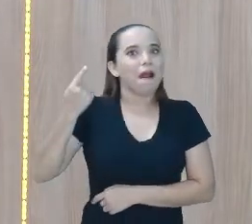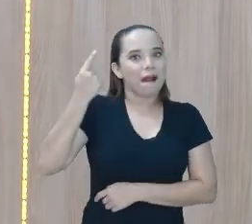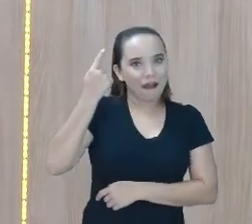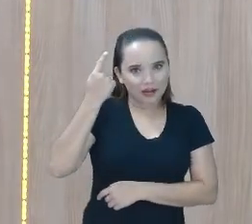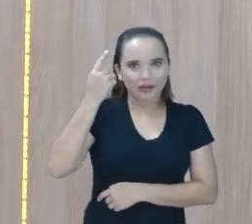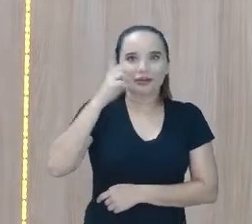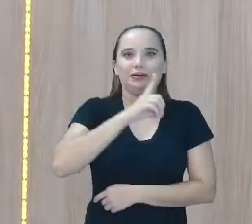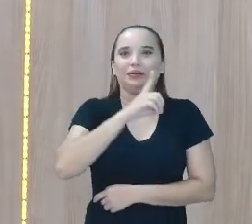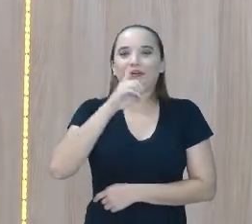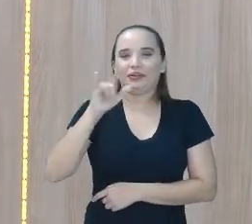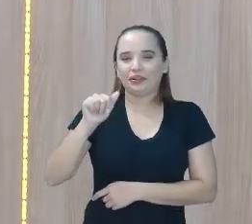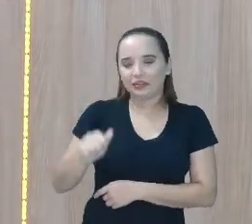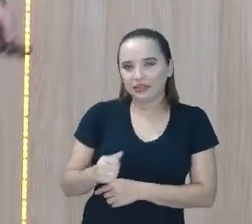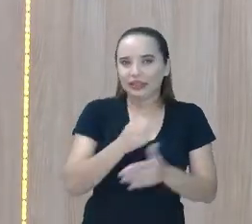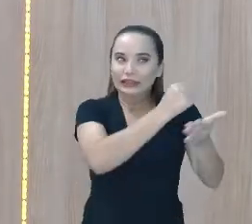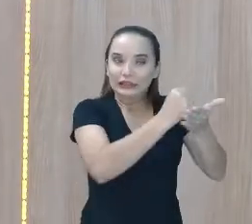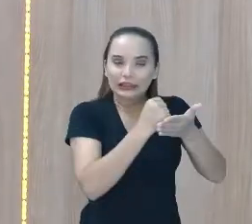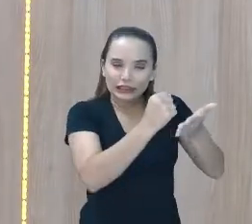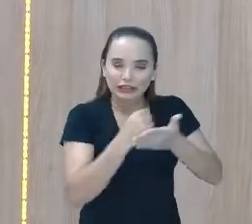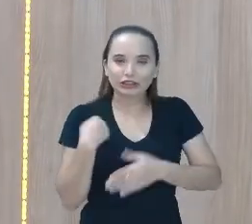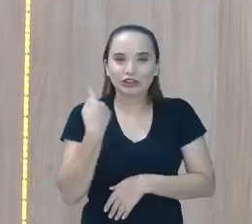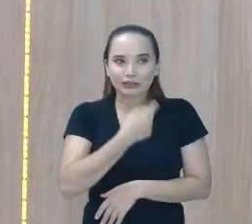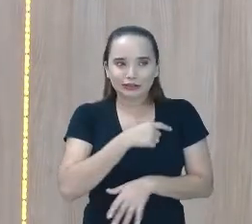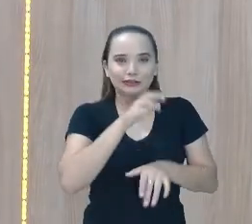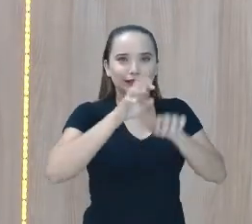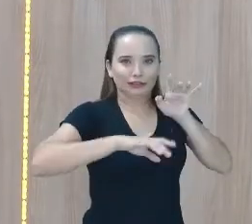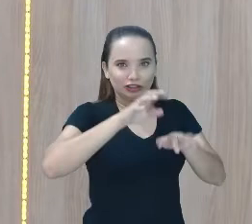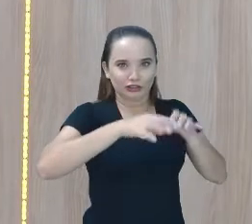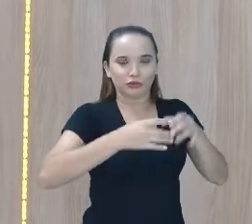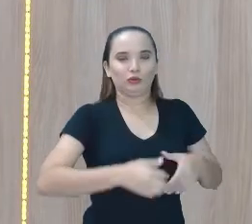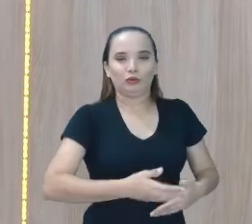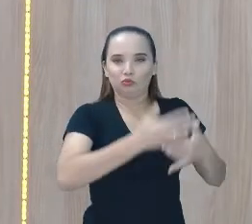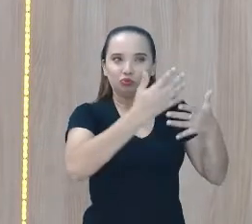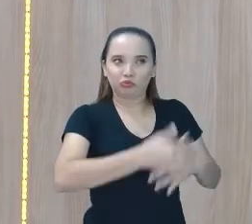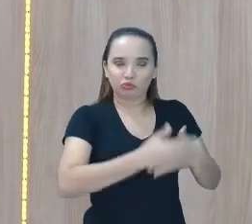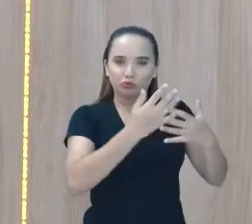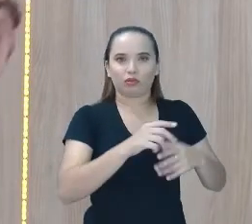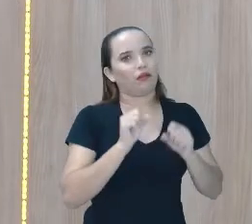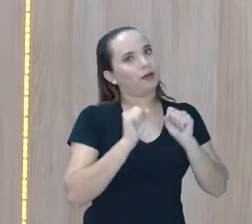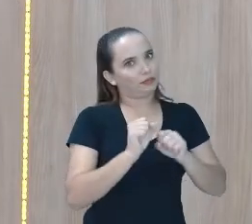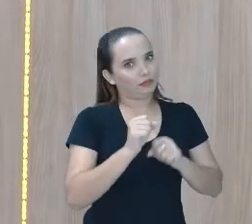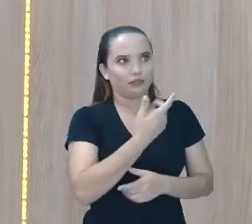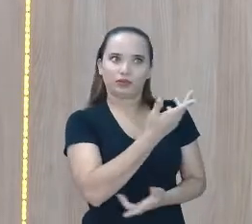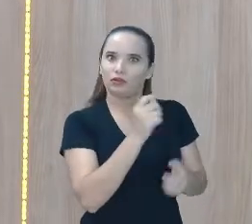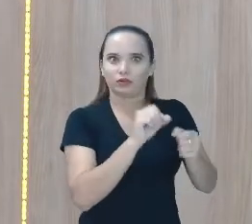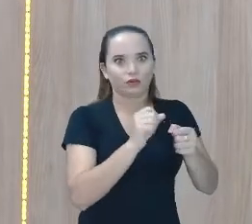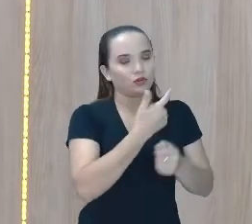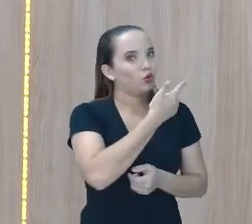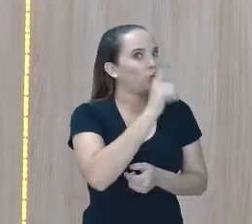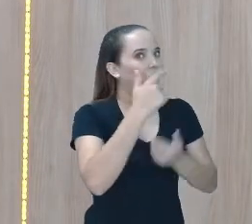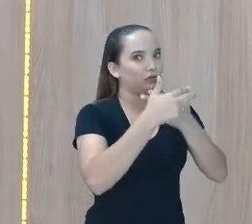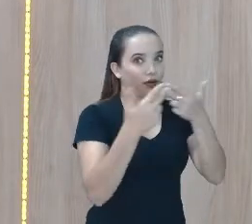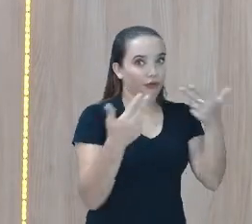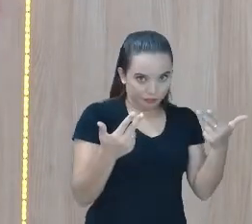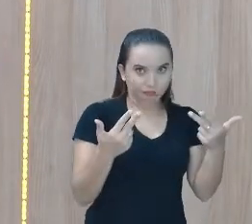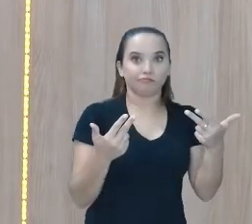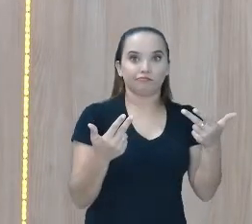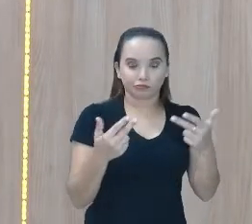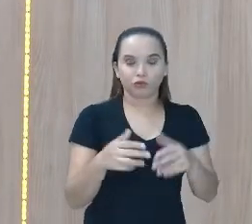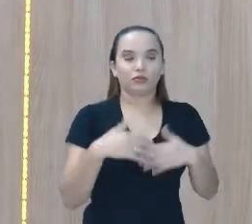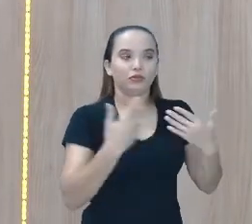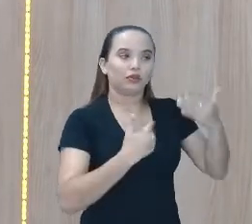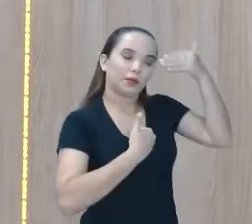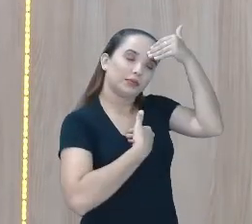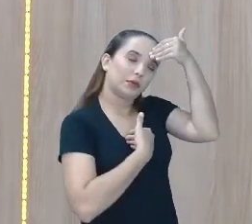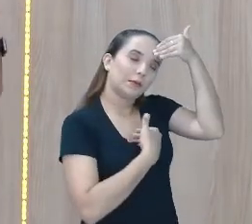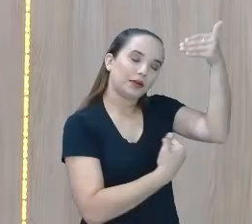dia, certo? Nos ajudando aqui no chat, tá? Podia estar fazendo aí várias outras atividades. Então, professora, muito